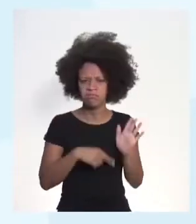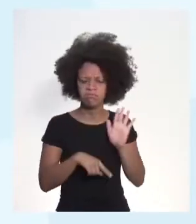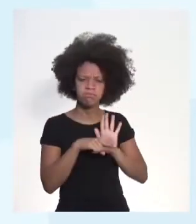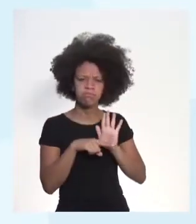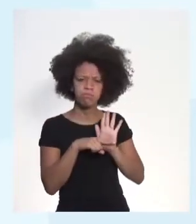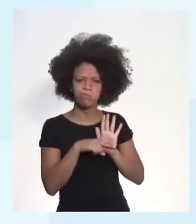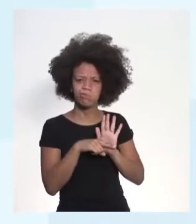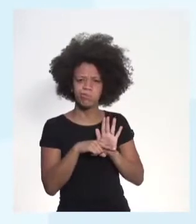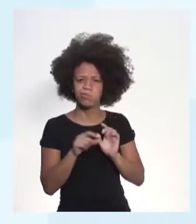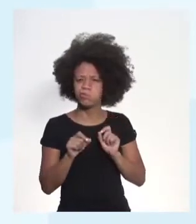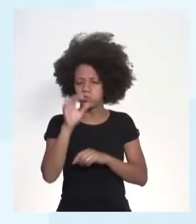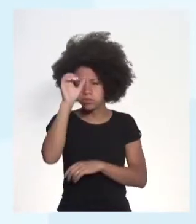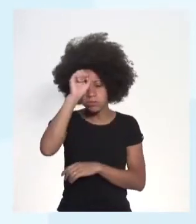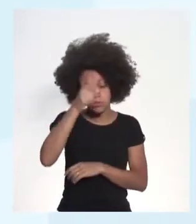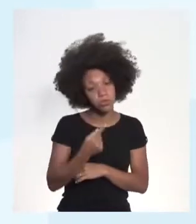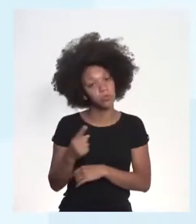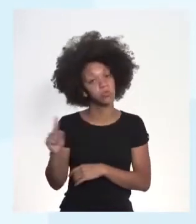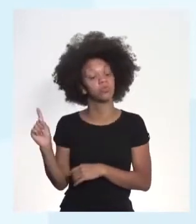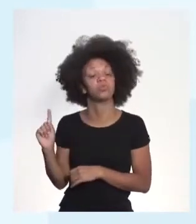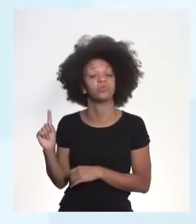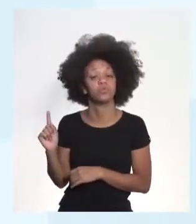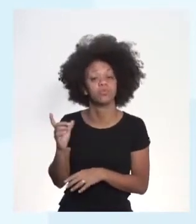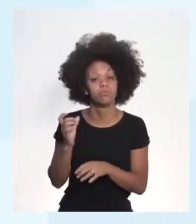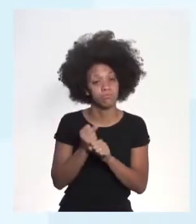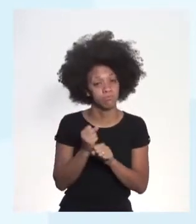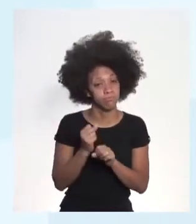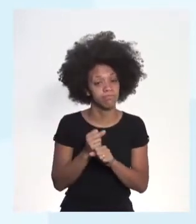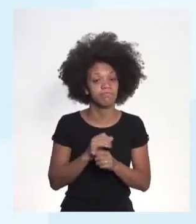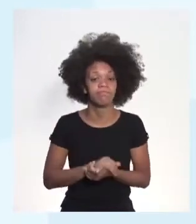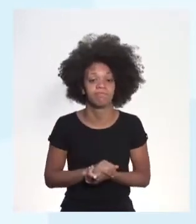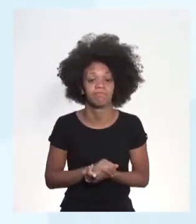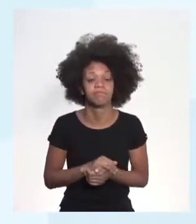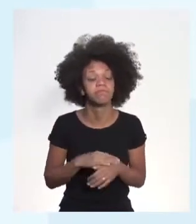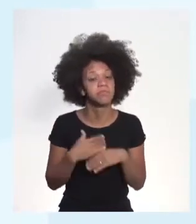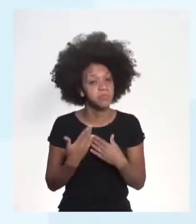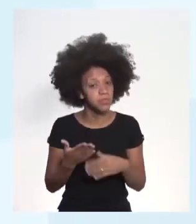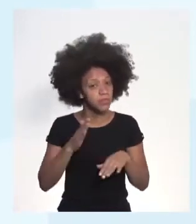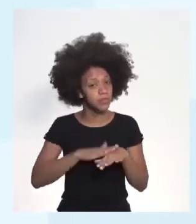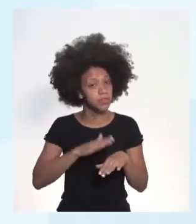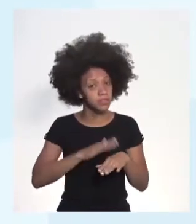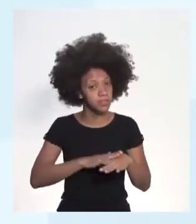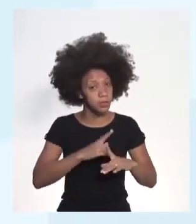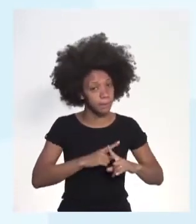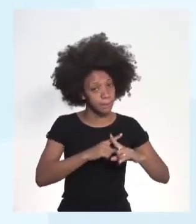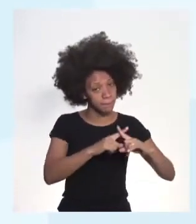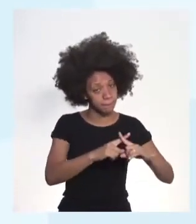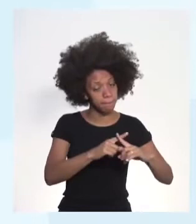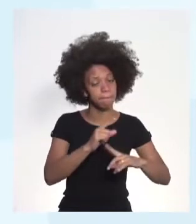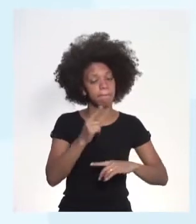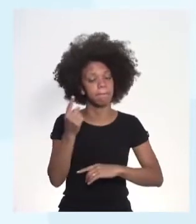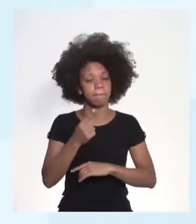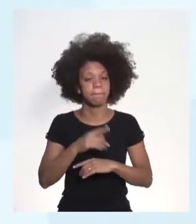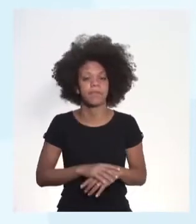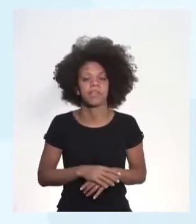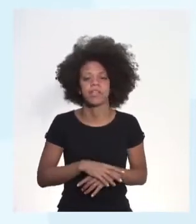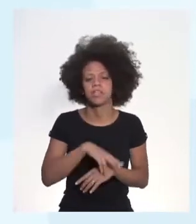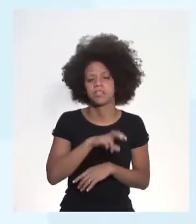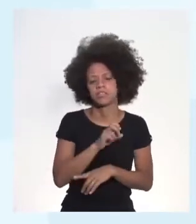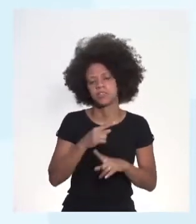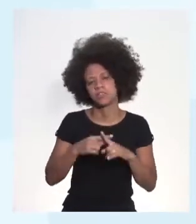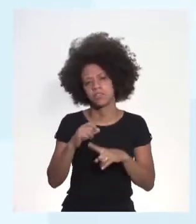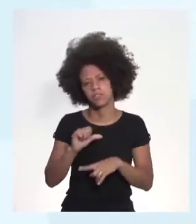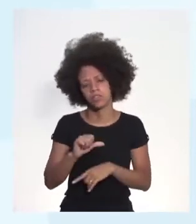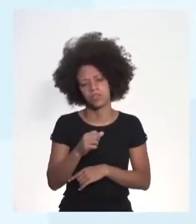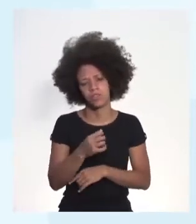subtração e o aprende por último a multiplicação sei lá então eu vou fazer a multiplicação primeiro t65x